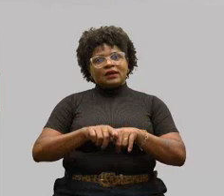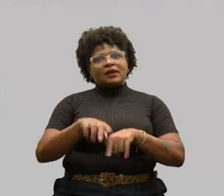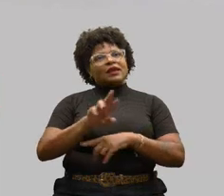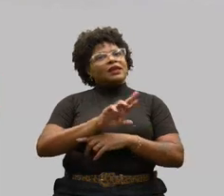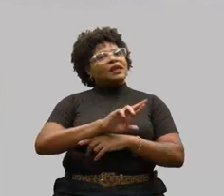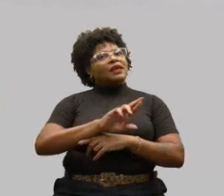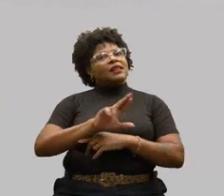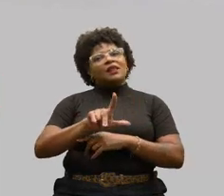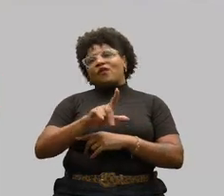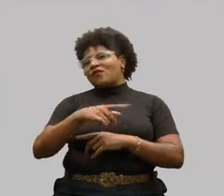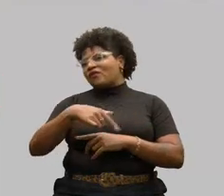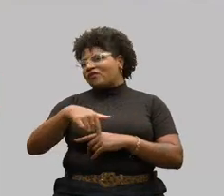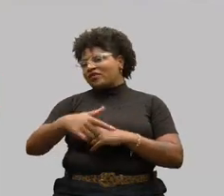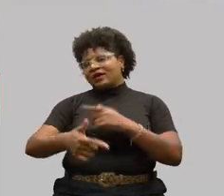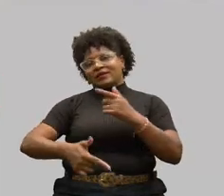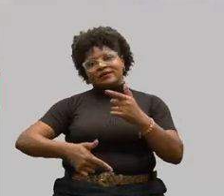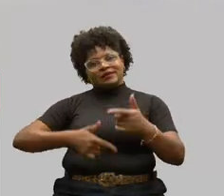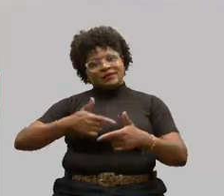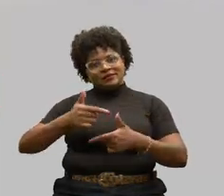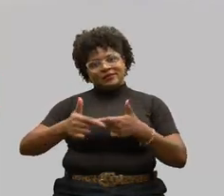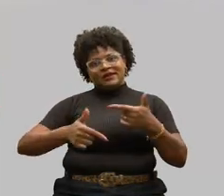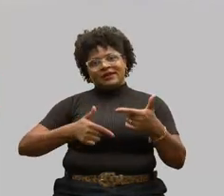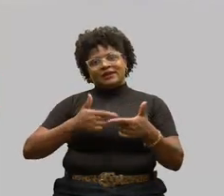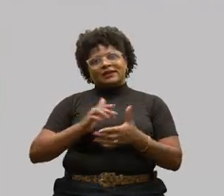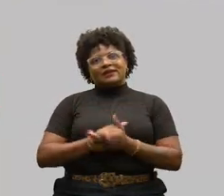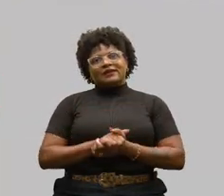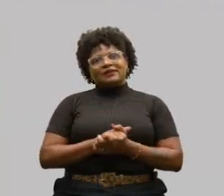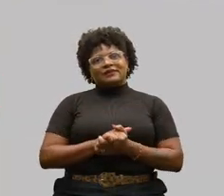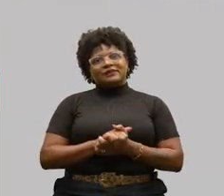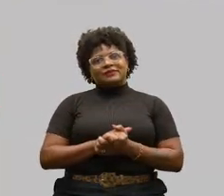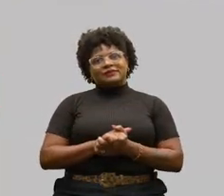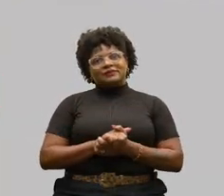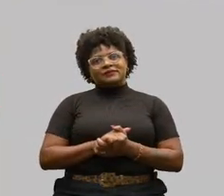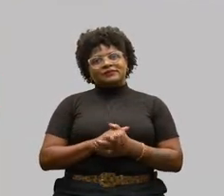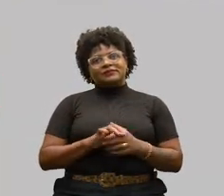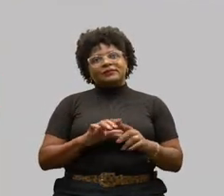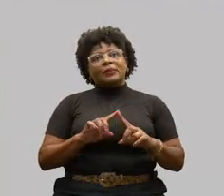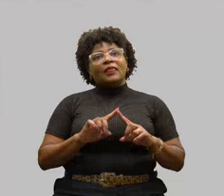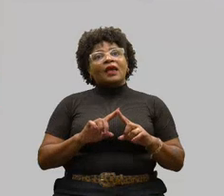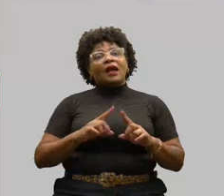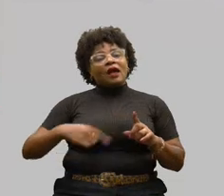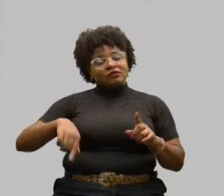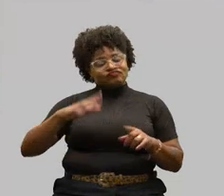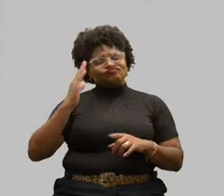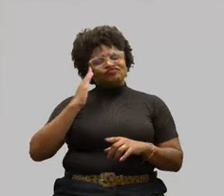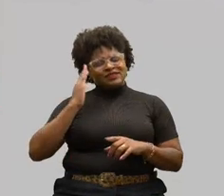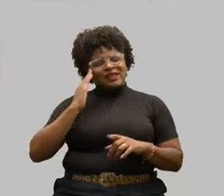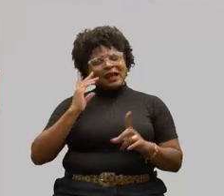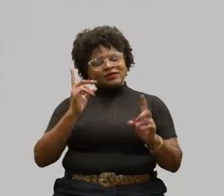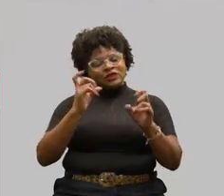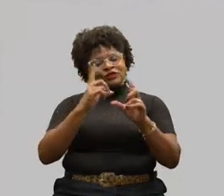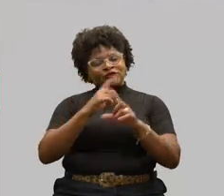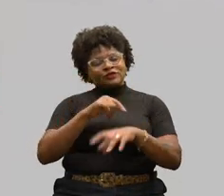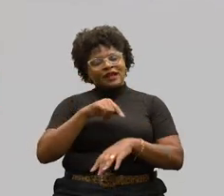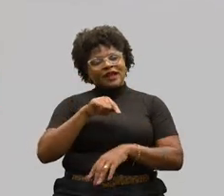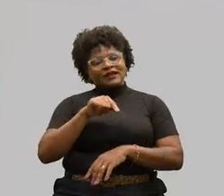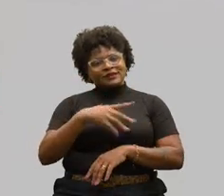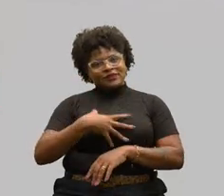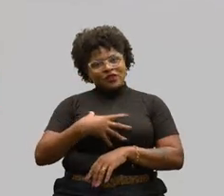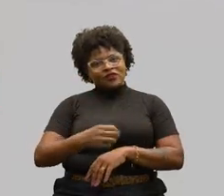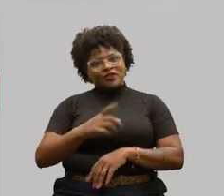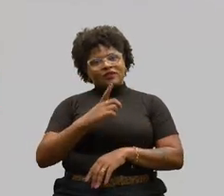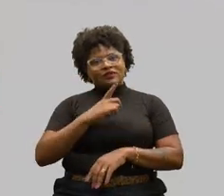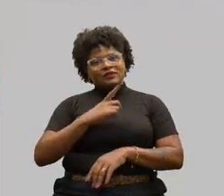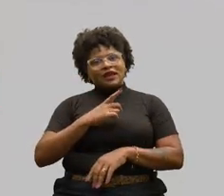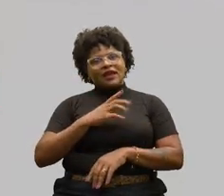né apesar do nosso desejo mas também a gente sabe das limitações dele e ele é muito feliz